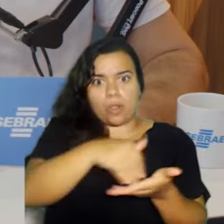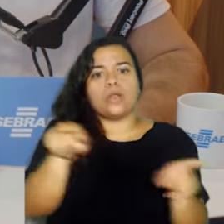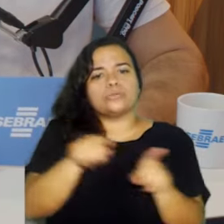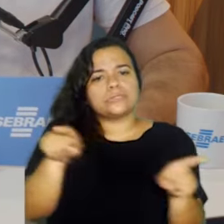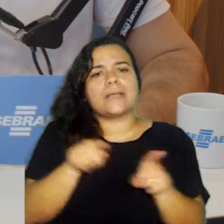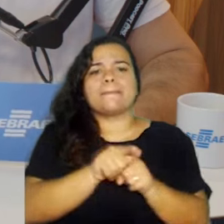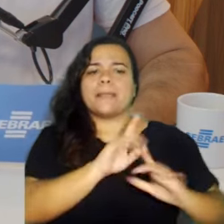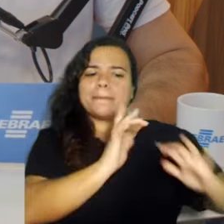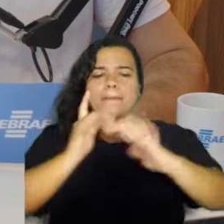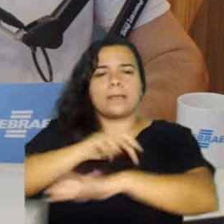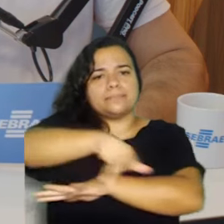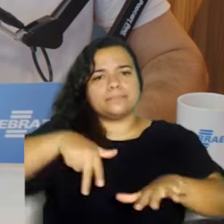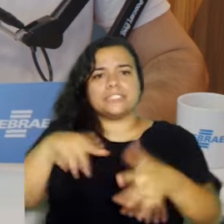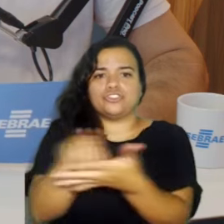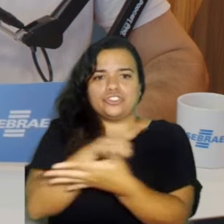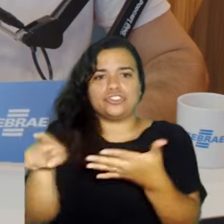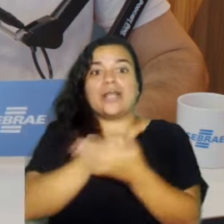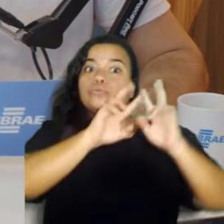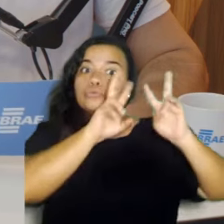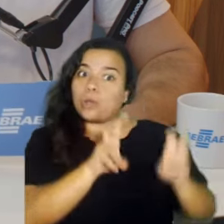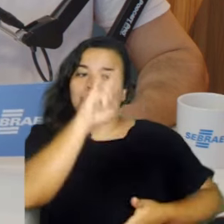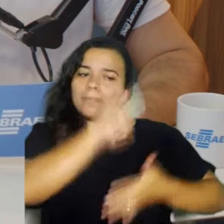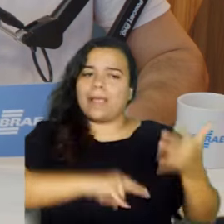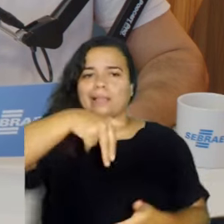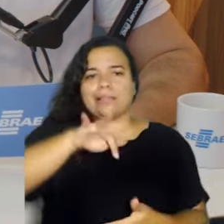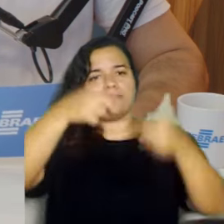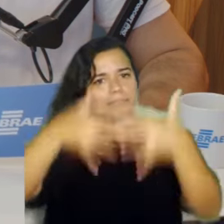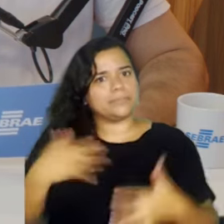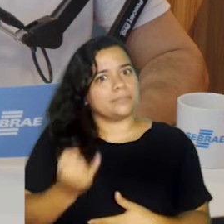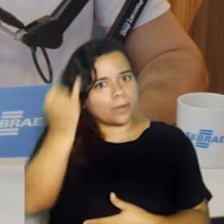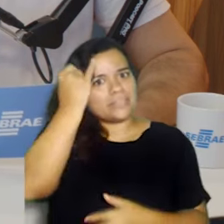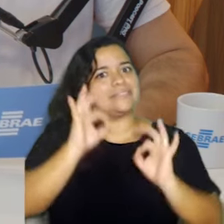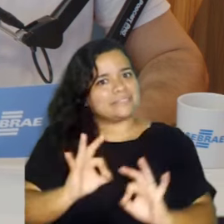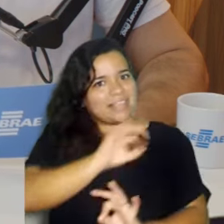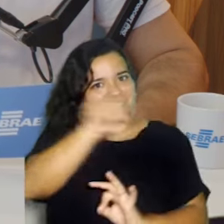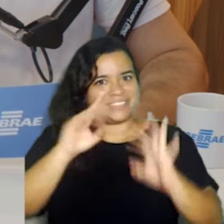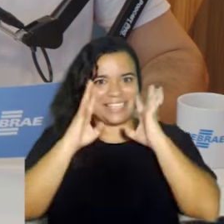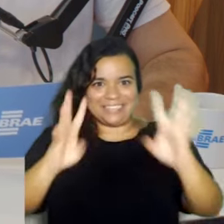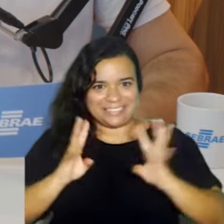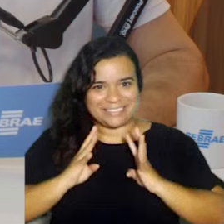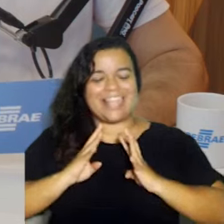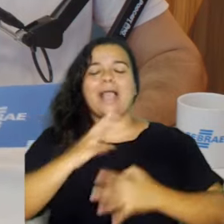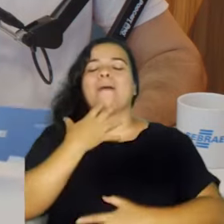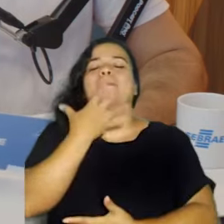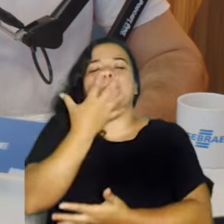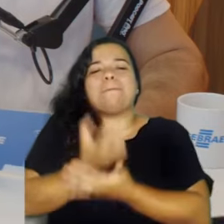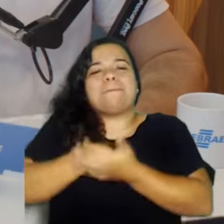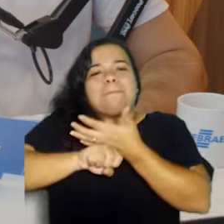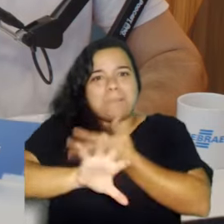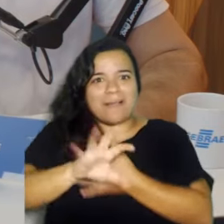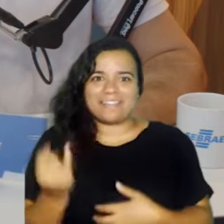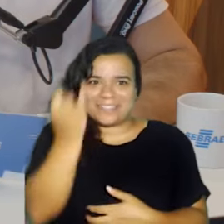nos canais digitais do sebrai que é a nota fiscal Então eu tenho certeza que vale a pena vocês assistirem todo esse podcast que nós